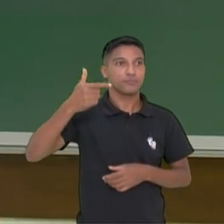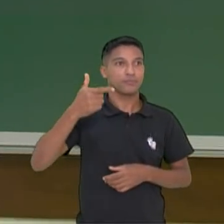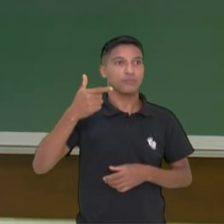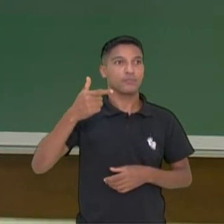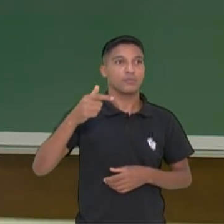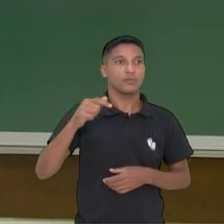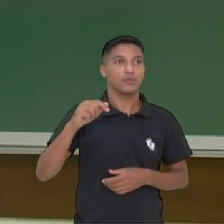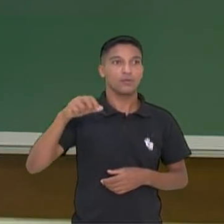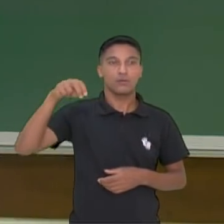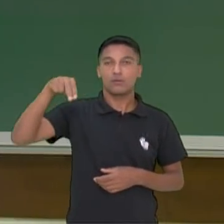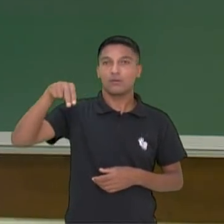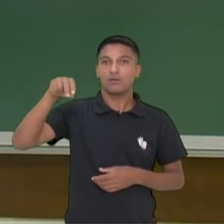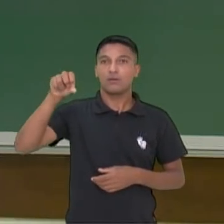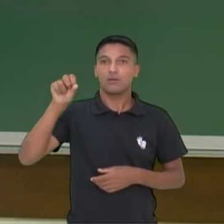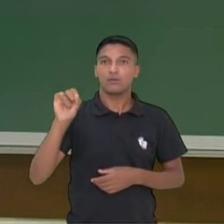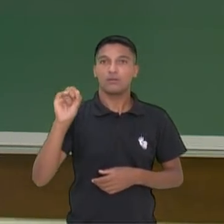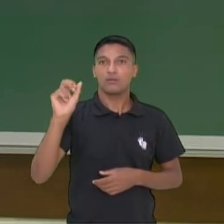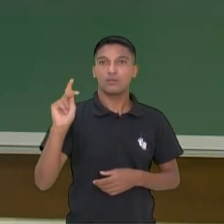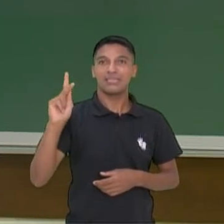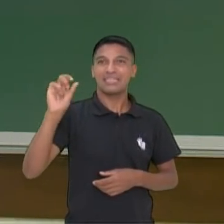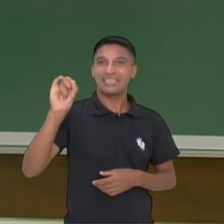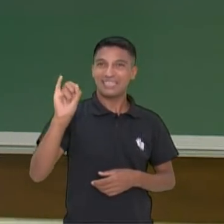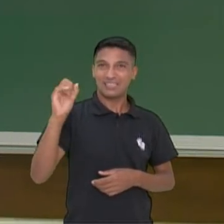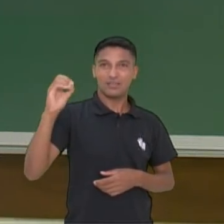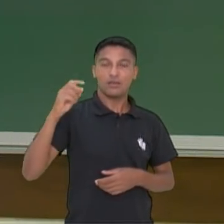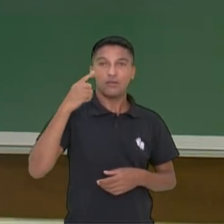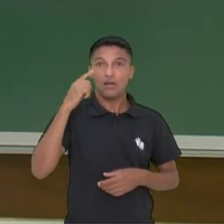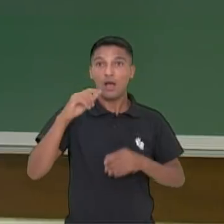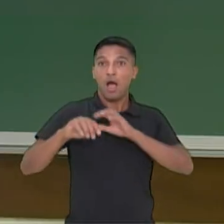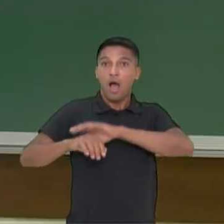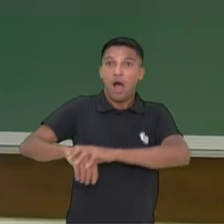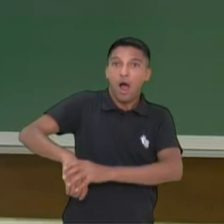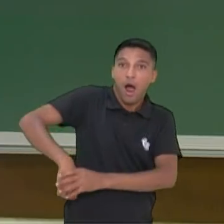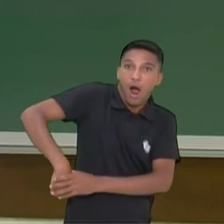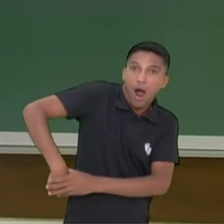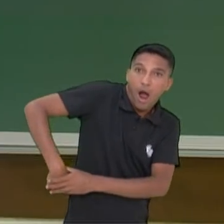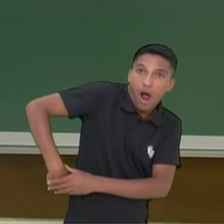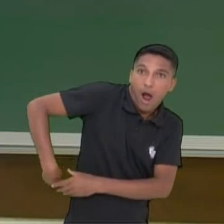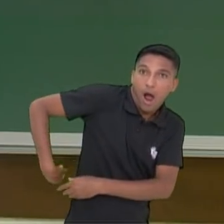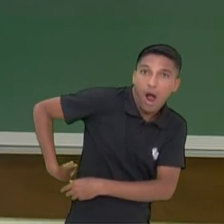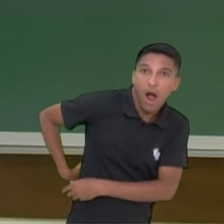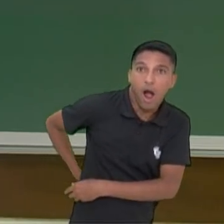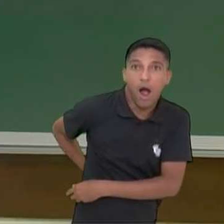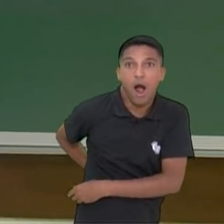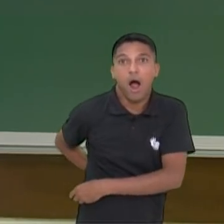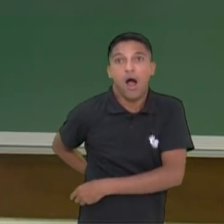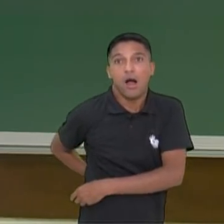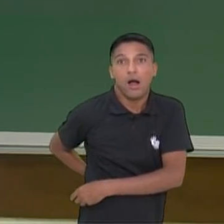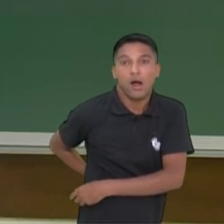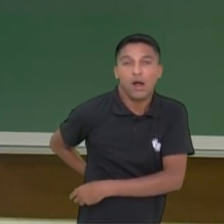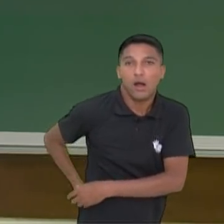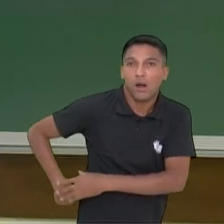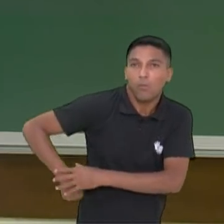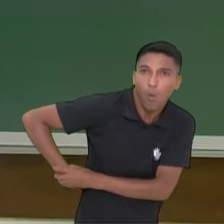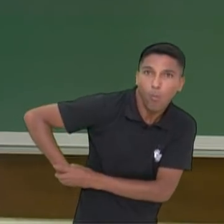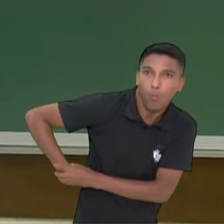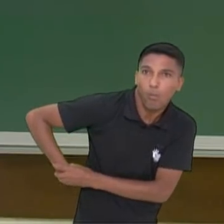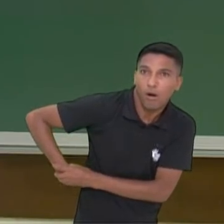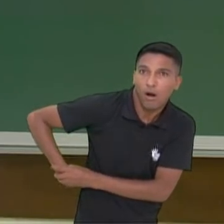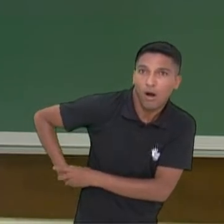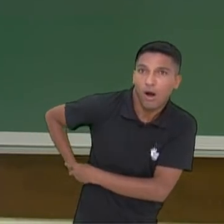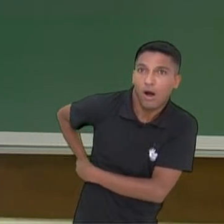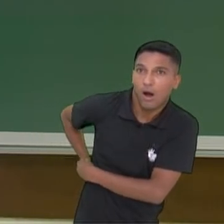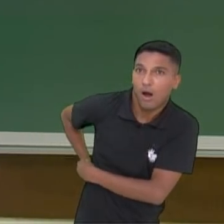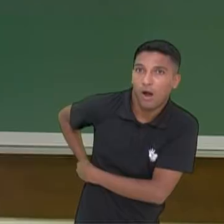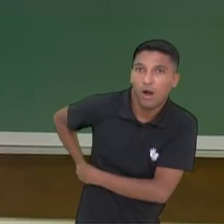é trazer o pulso, né, do meu oponente para as costas, imobilizando também o movimento do braço dele com